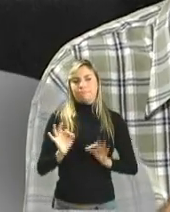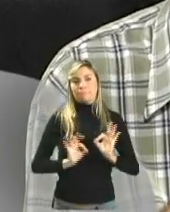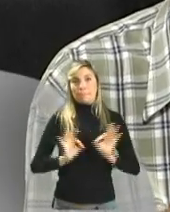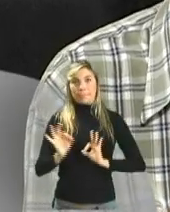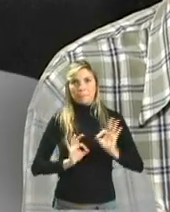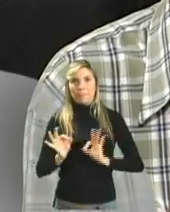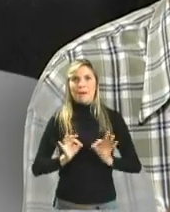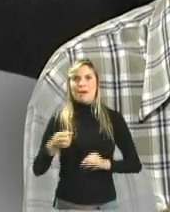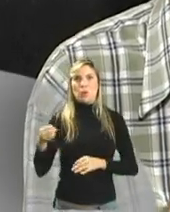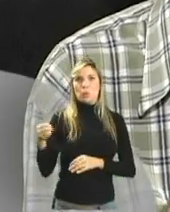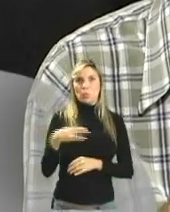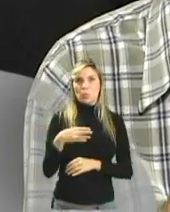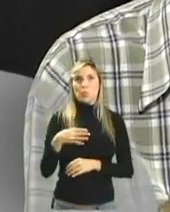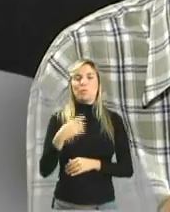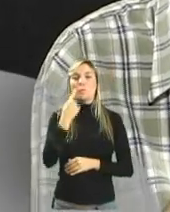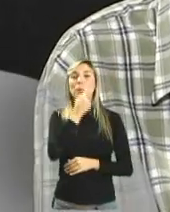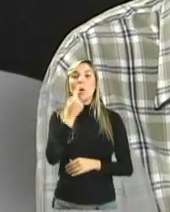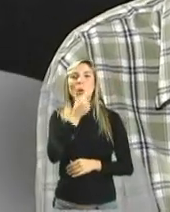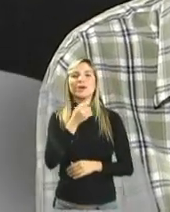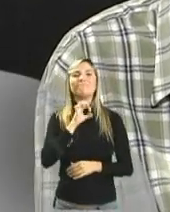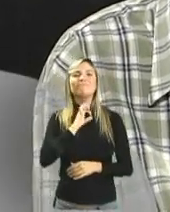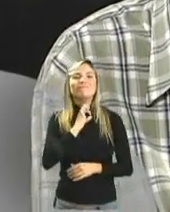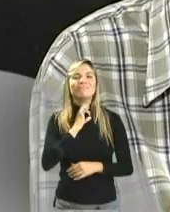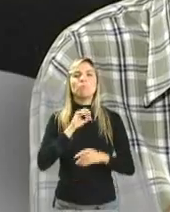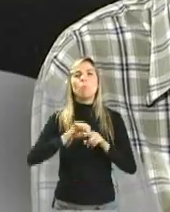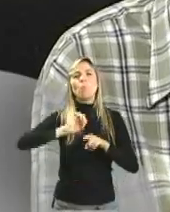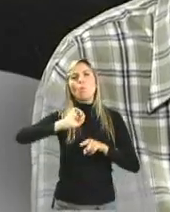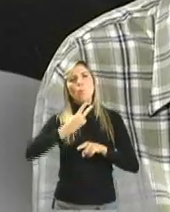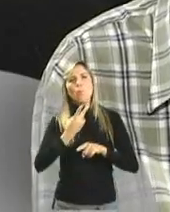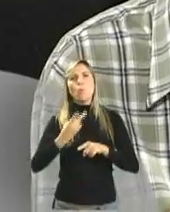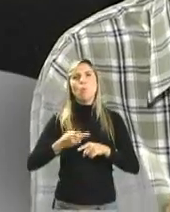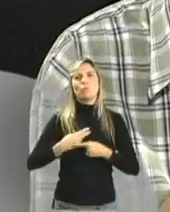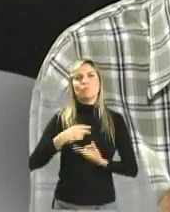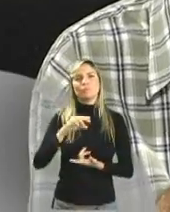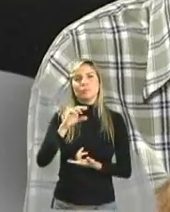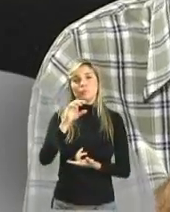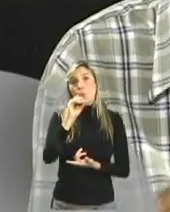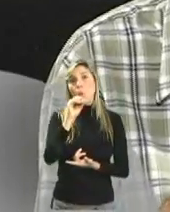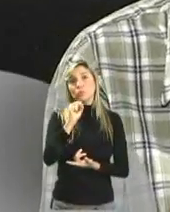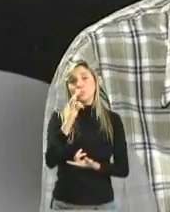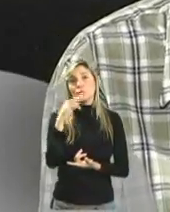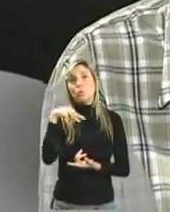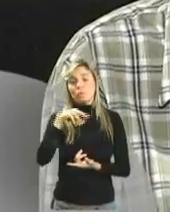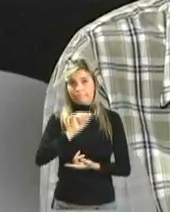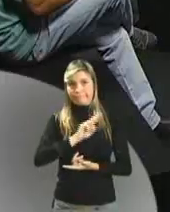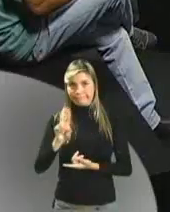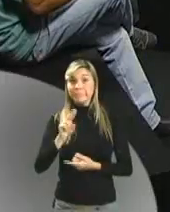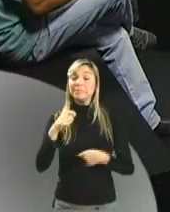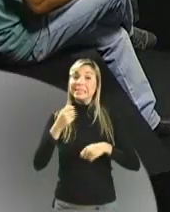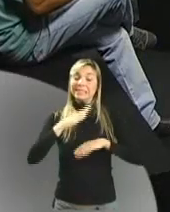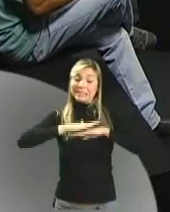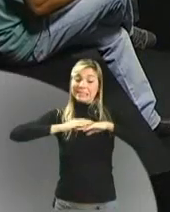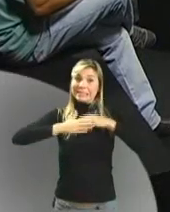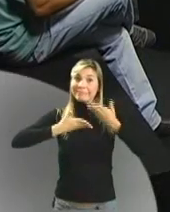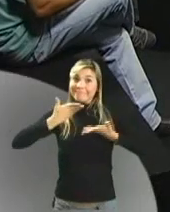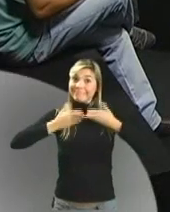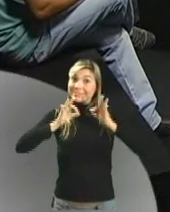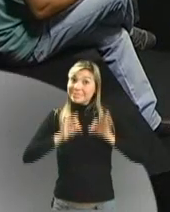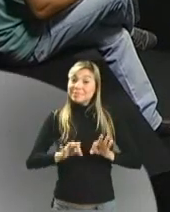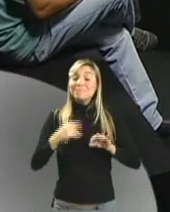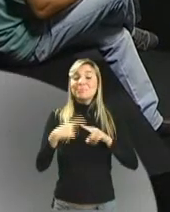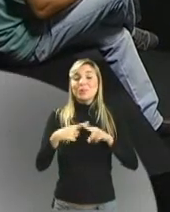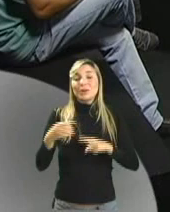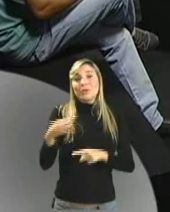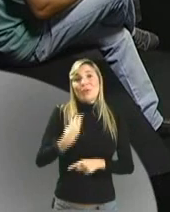né, a confecção dessa nova boca, desse ostoma, né, você precisa de alguns cuidados, até porque